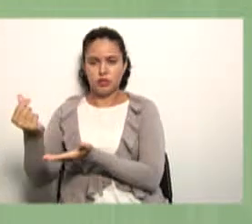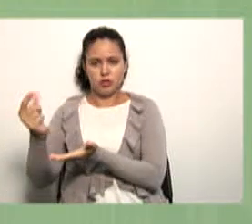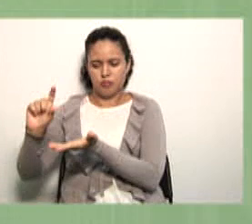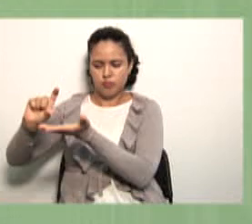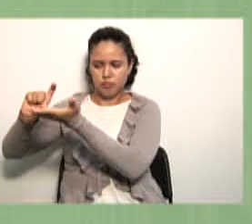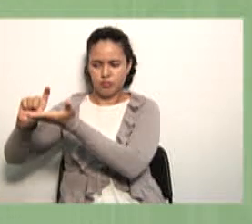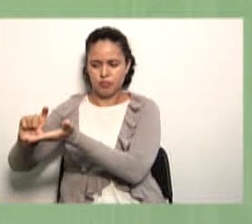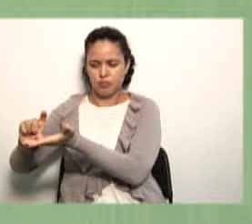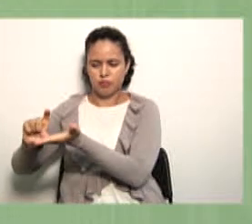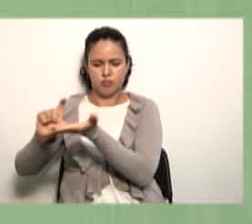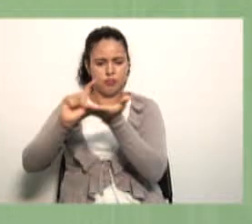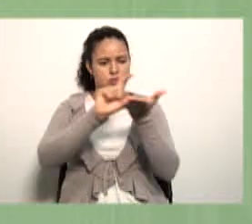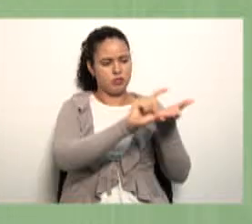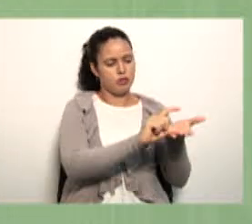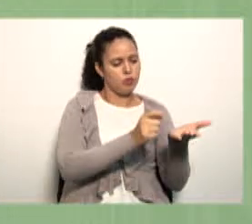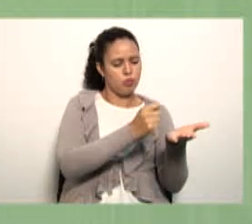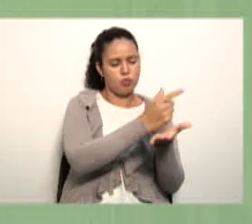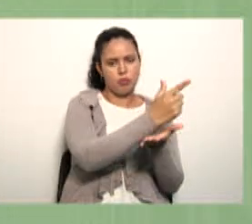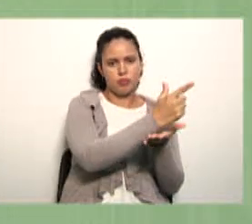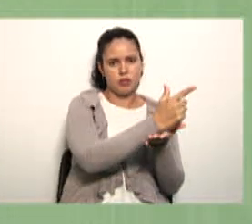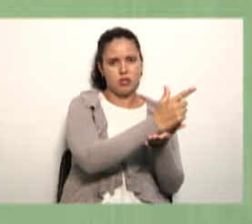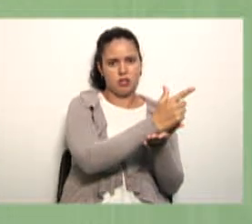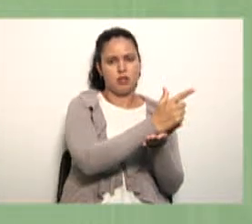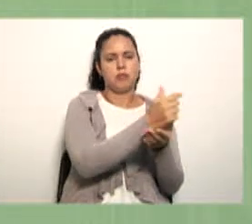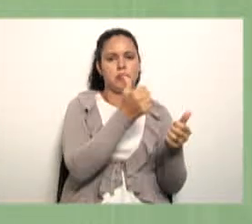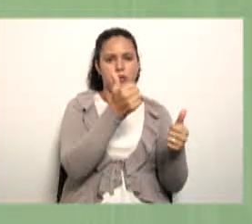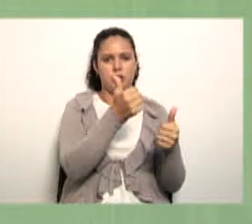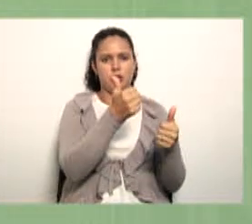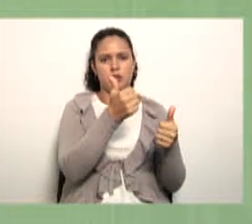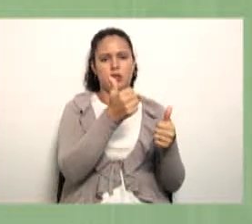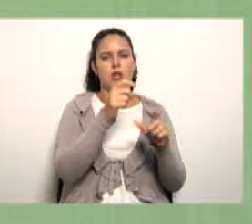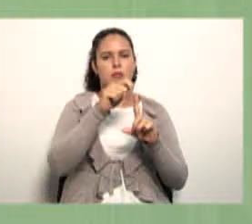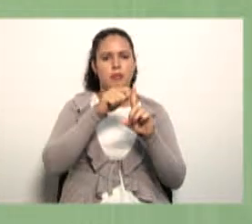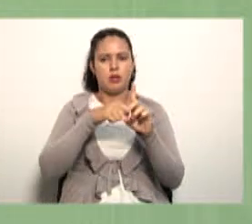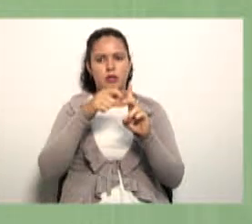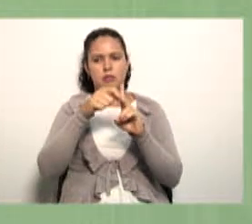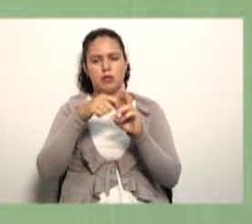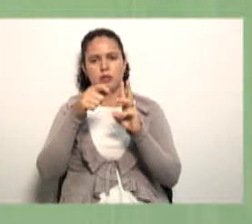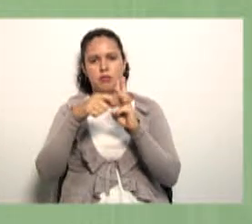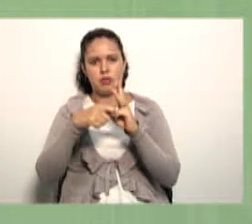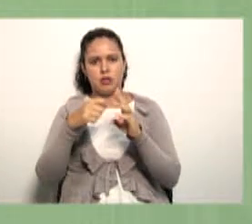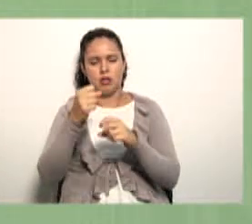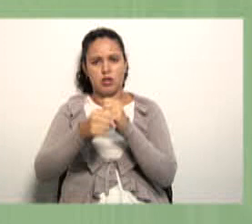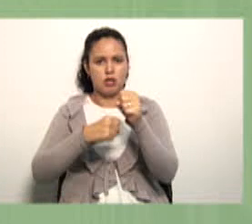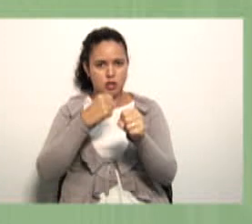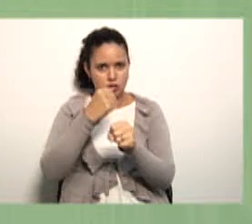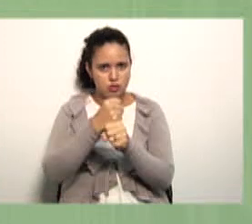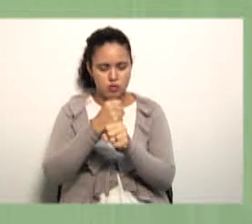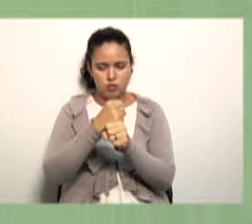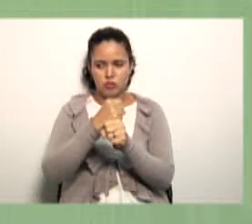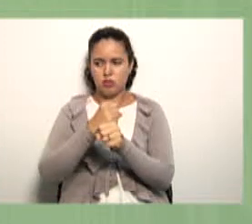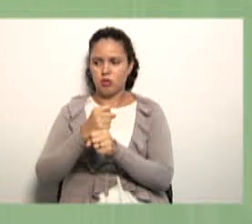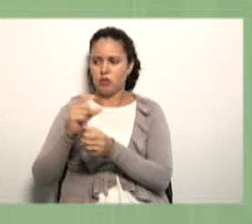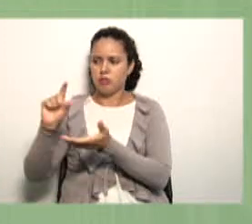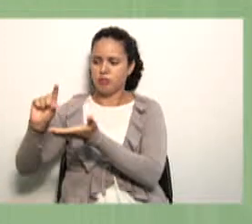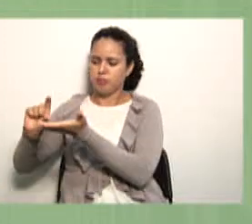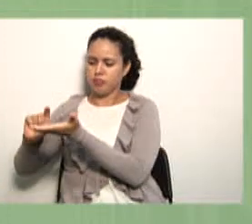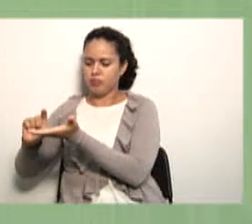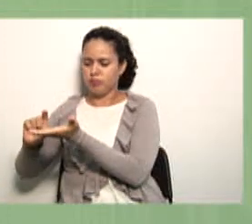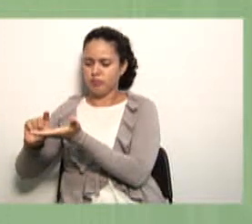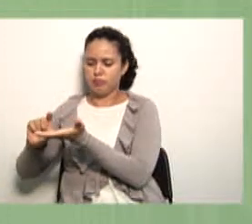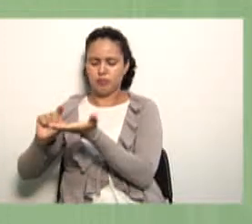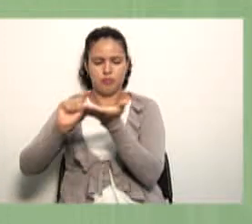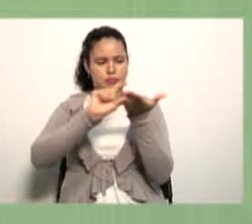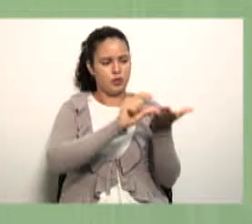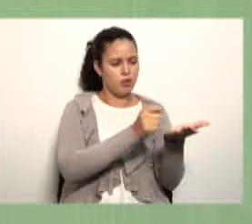tempo. Portanto, dizemos que quando os preços sobem, ou seja, temos inflação, nosso poder